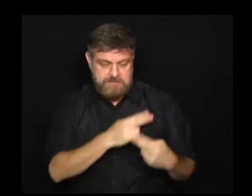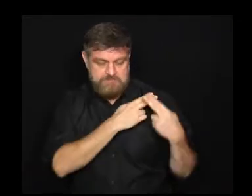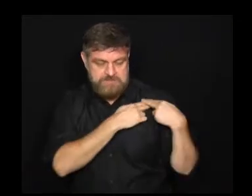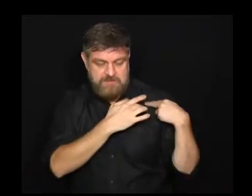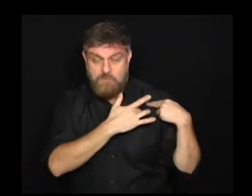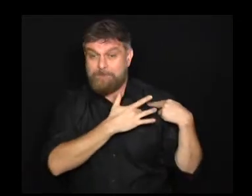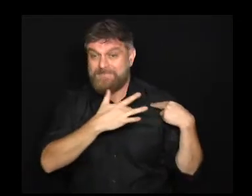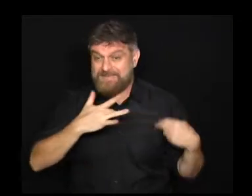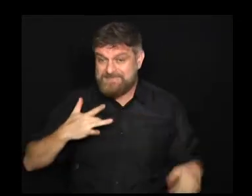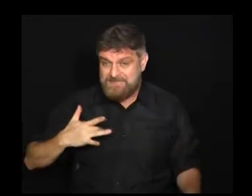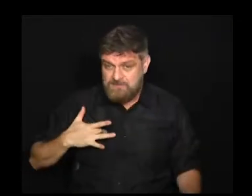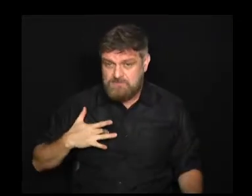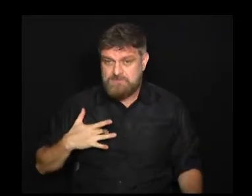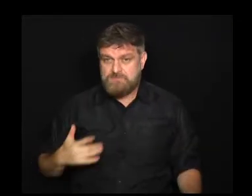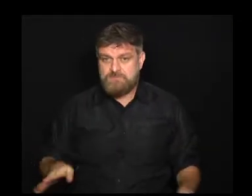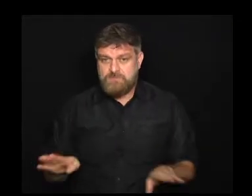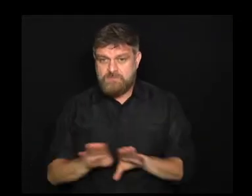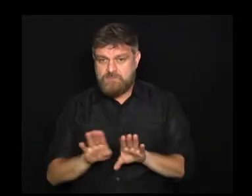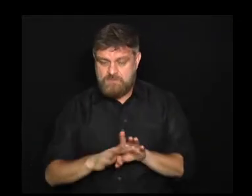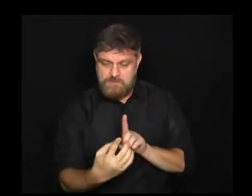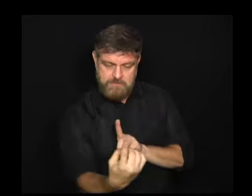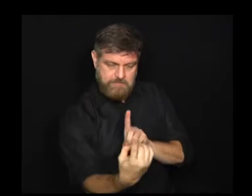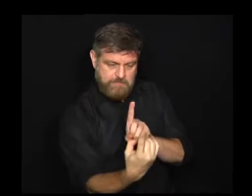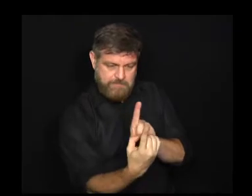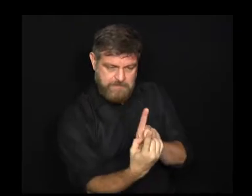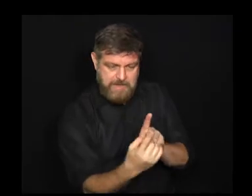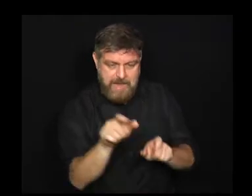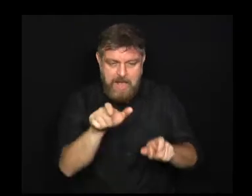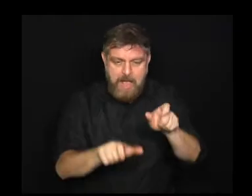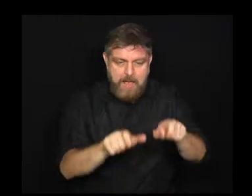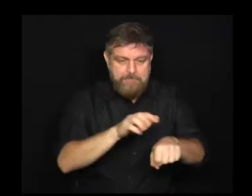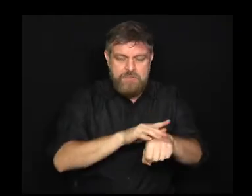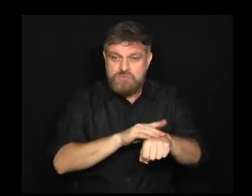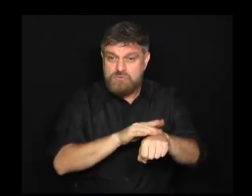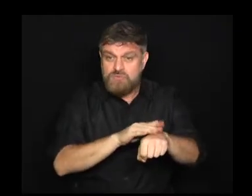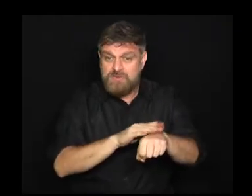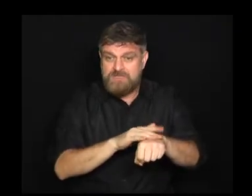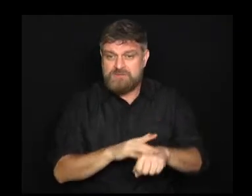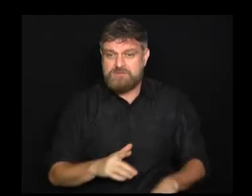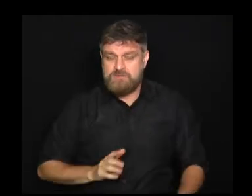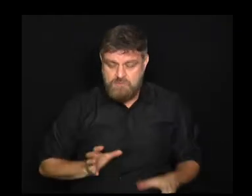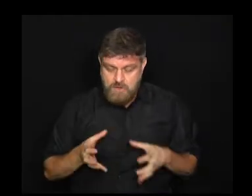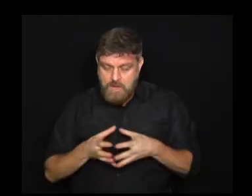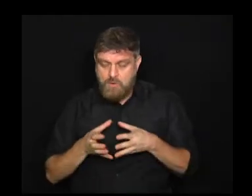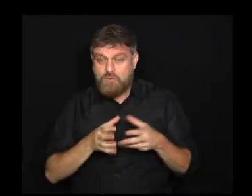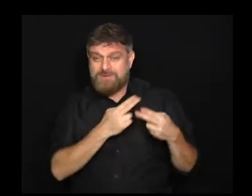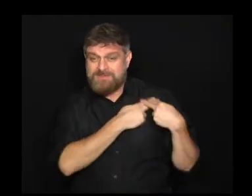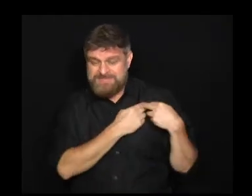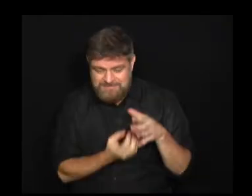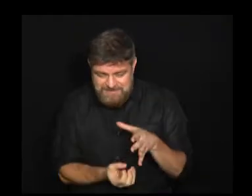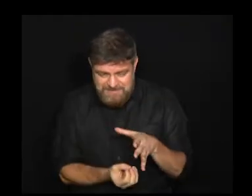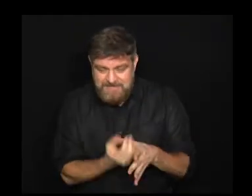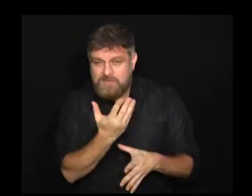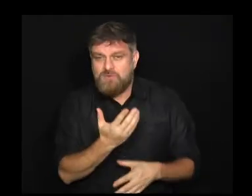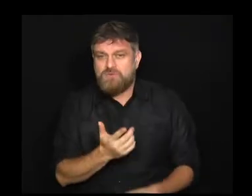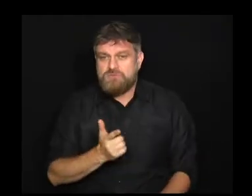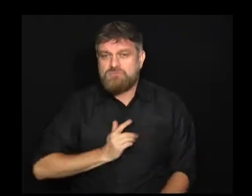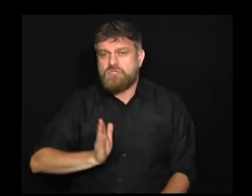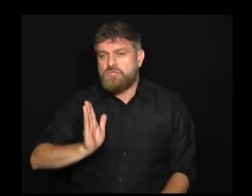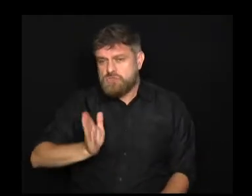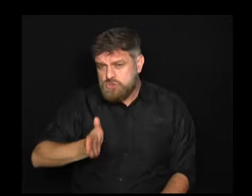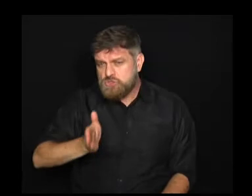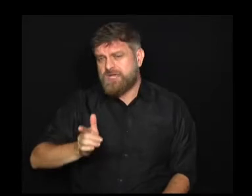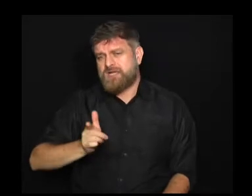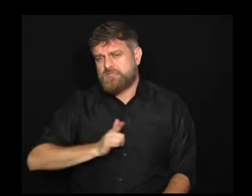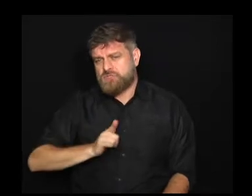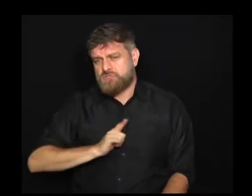área responsável pela assistência aos pacientes, que criou que não criou, na verdade, a gente já sempre